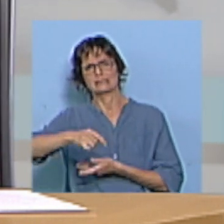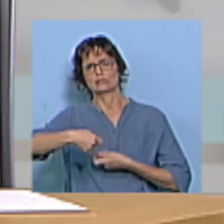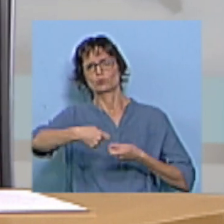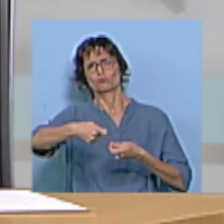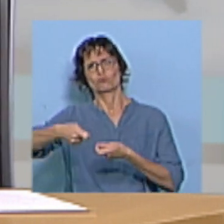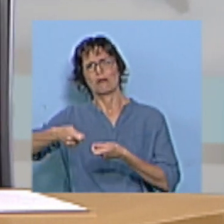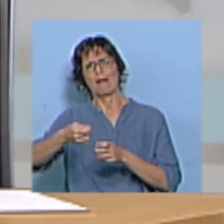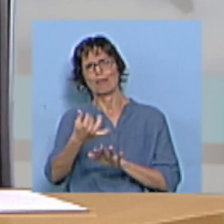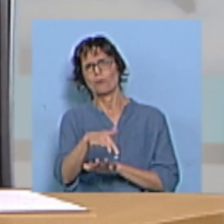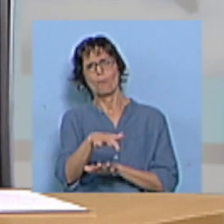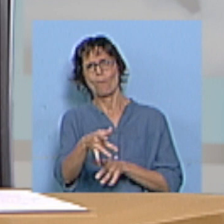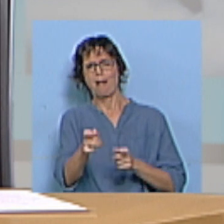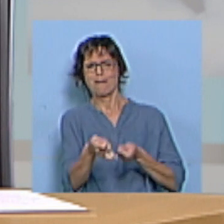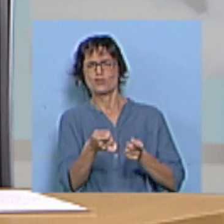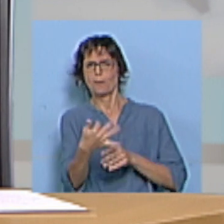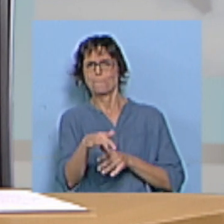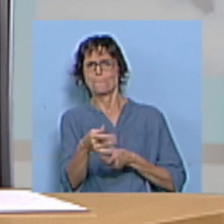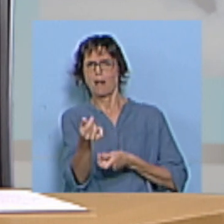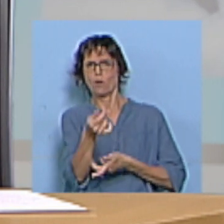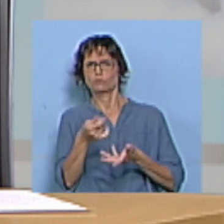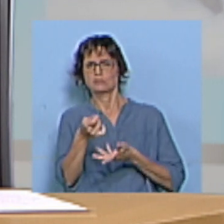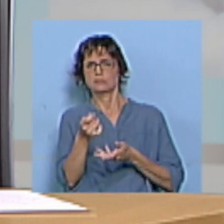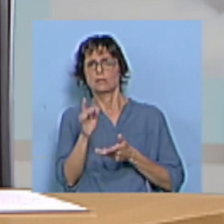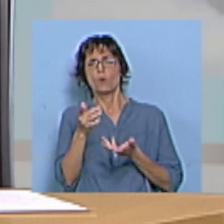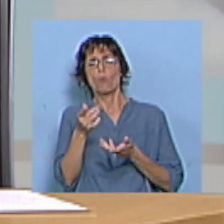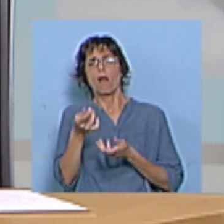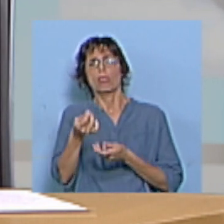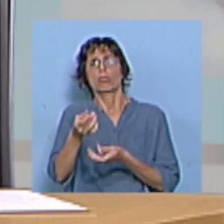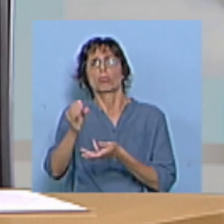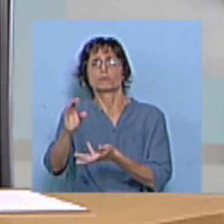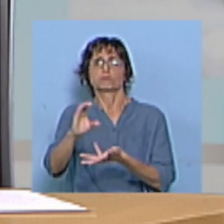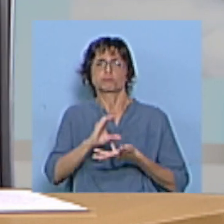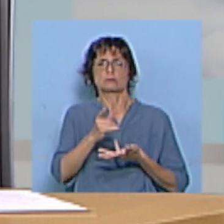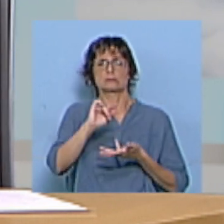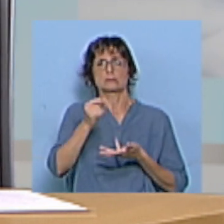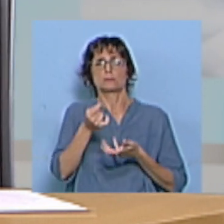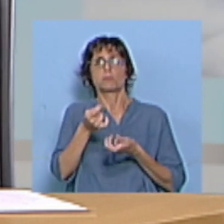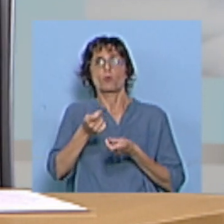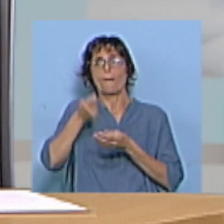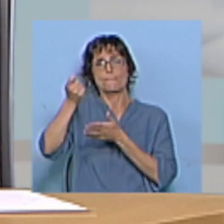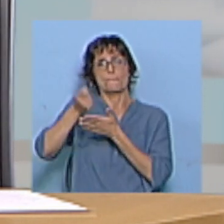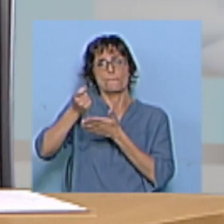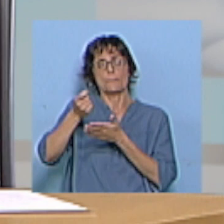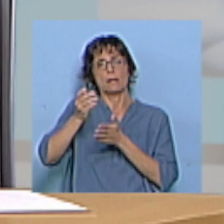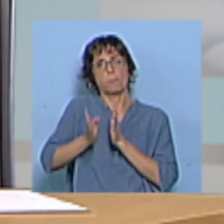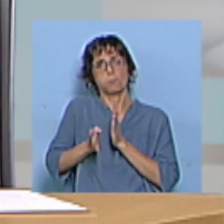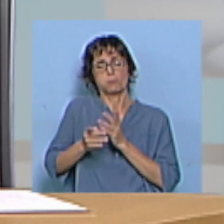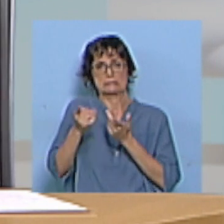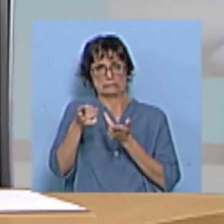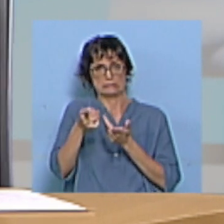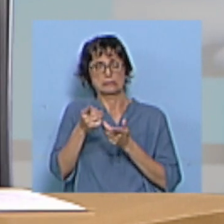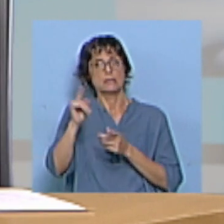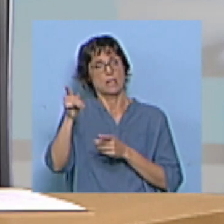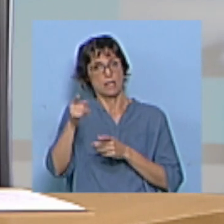o dinheiro, sobretudo o dinheiro a fundo perdido. E, portanto, eles queriam mais empréstimos e os empréstimos são também a